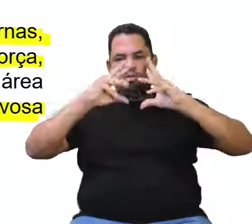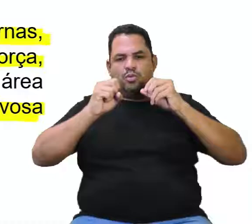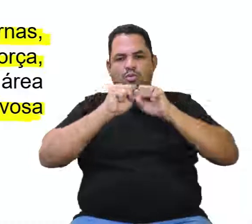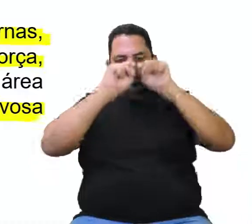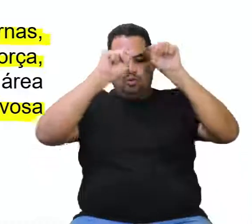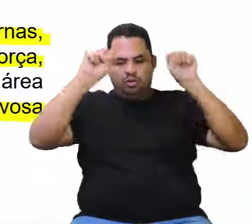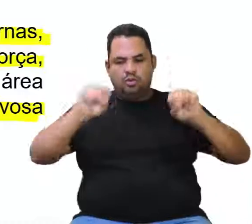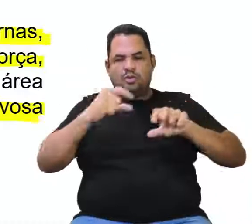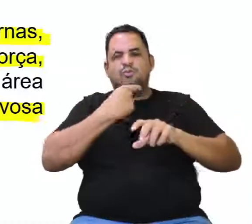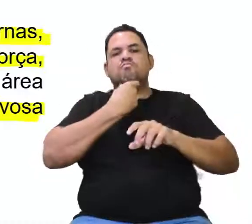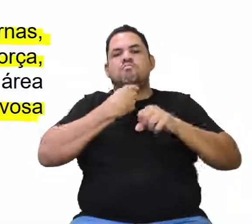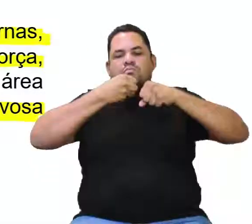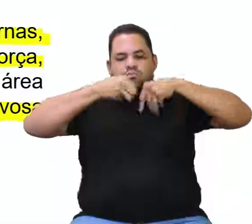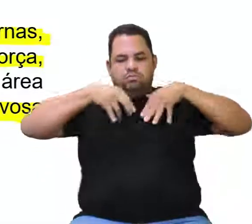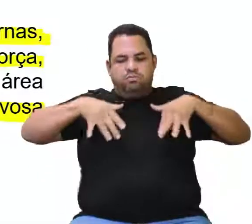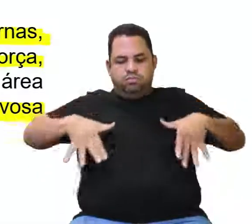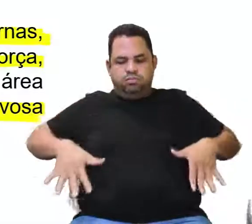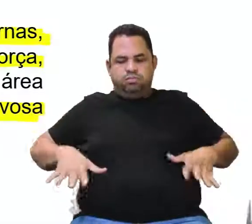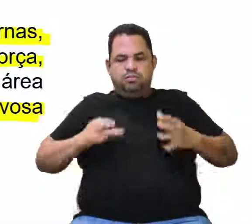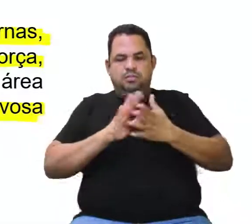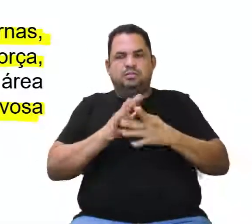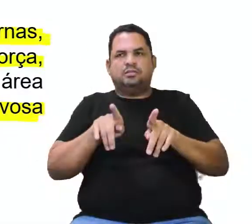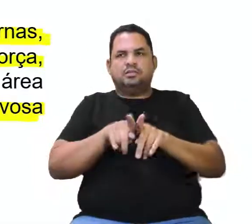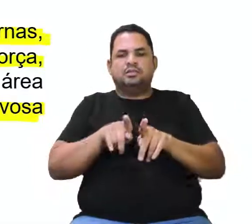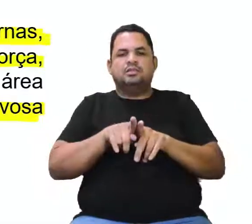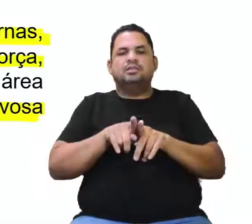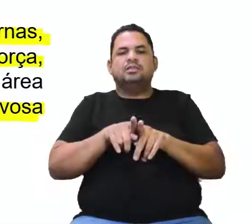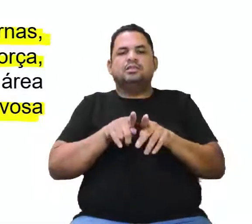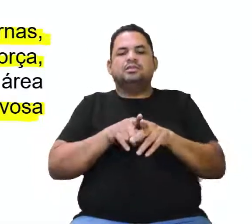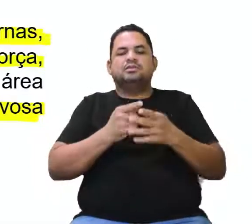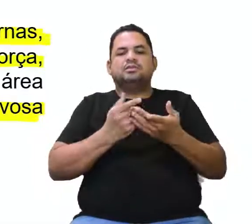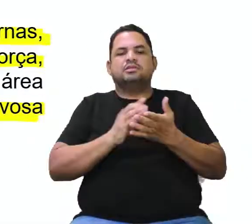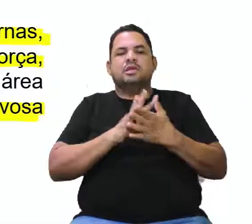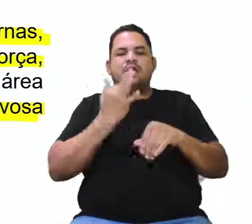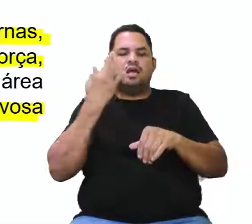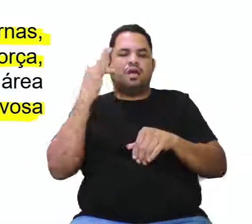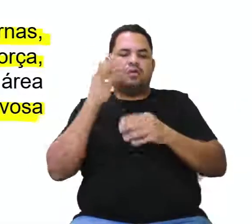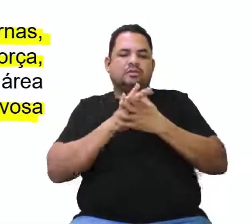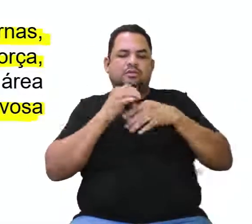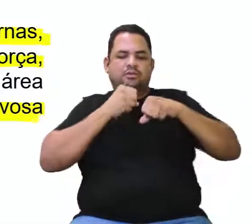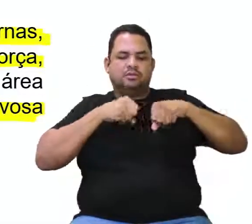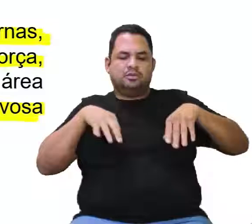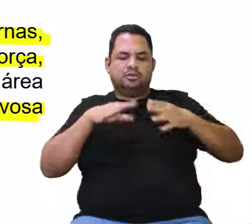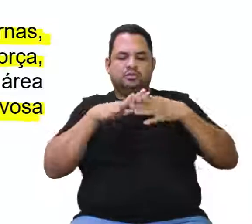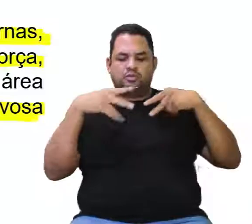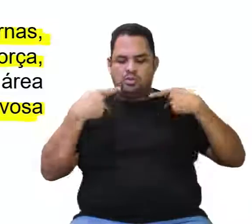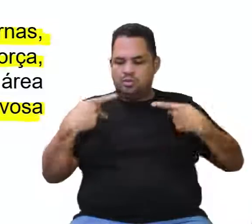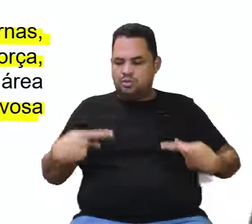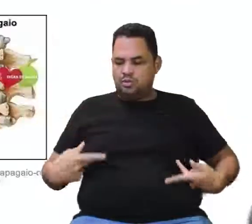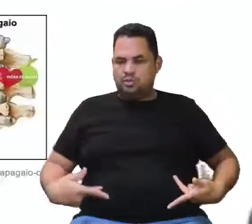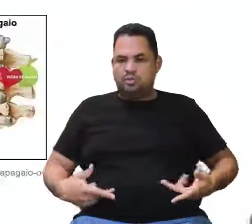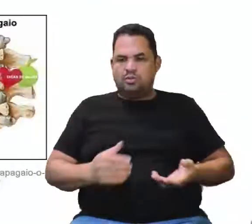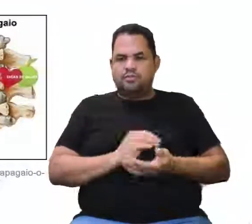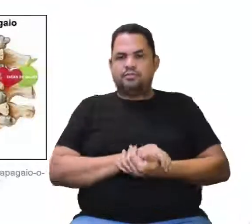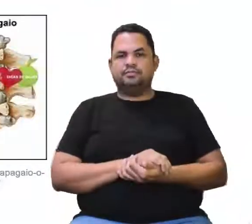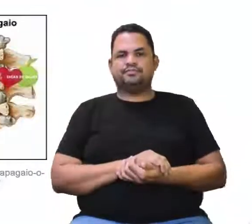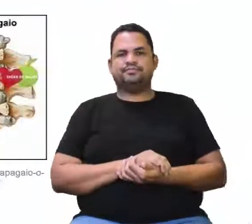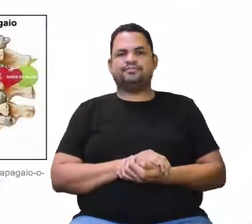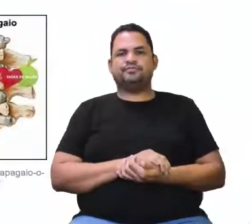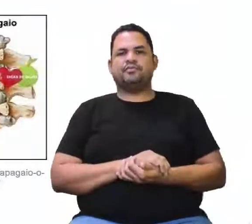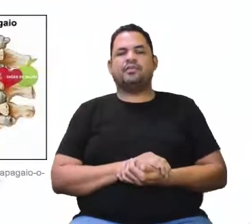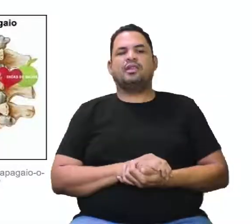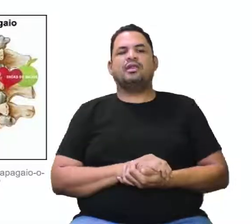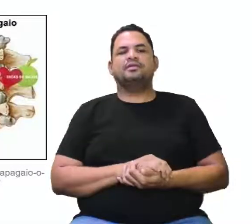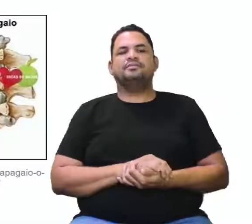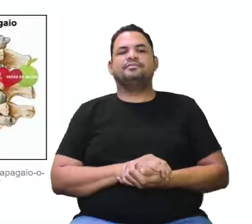meu sistema nervoso, então essa dor ela vai irradiar também por outras partes do meu corpo. Nós